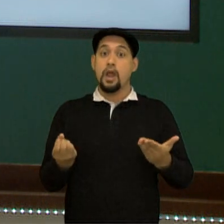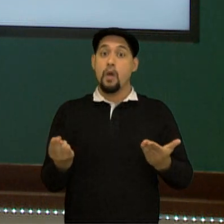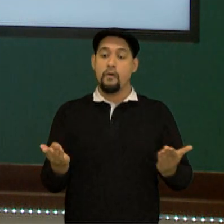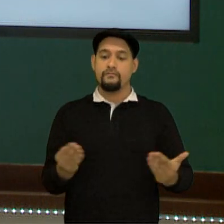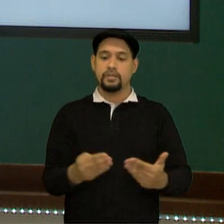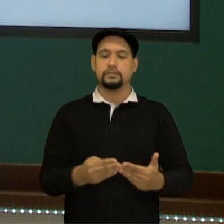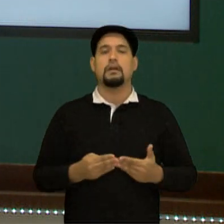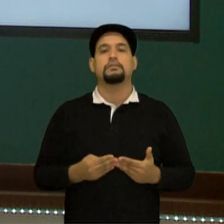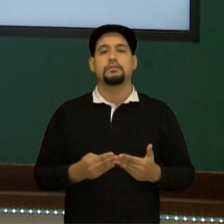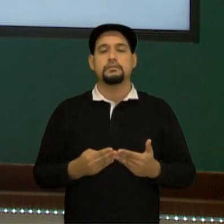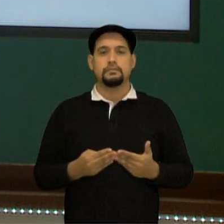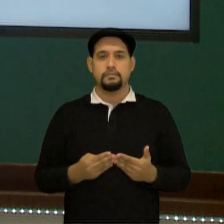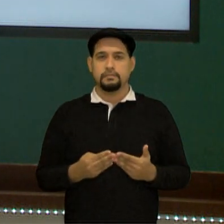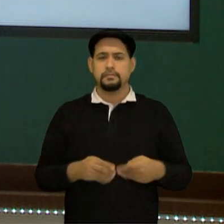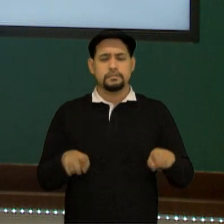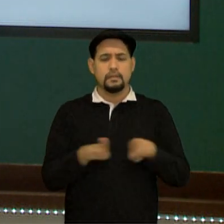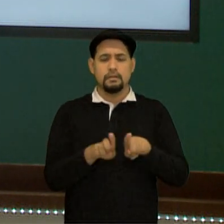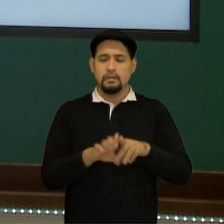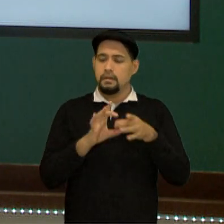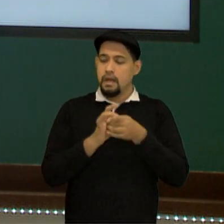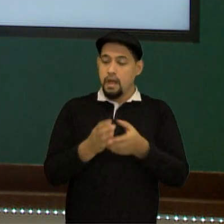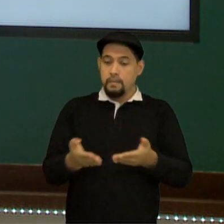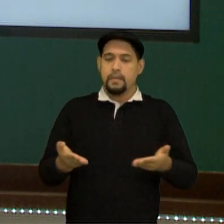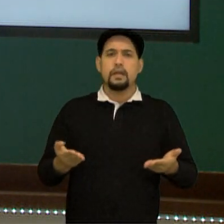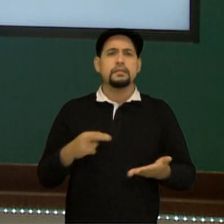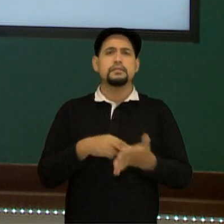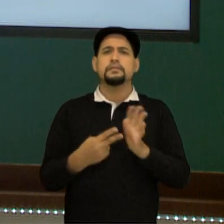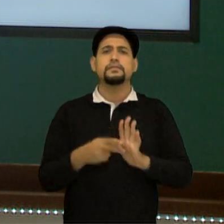fechada. E as cadeias abertas, elas são